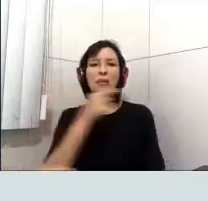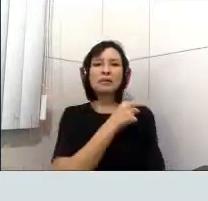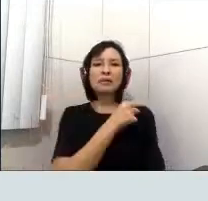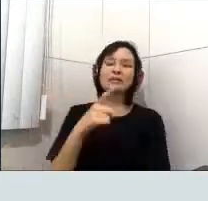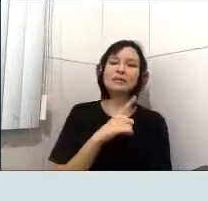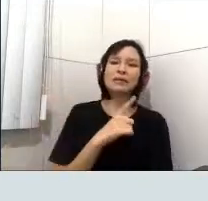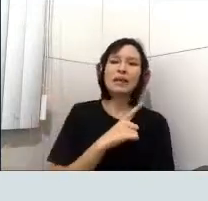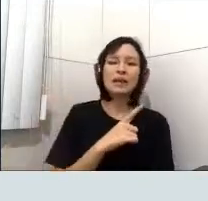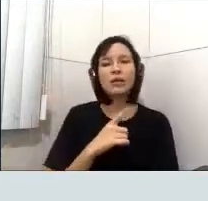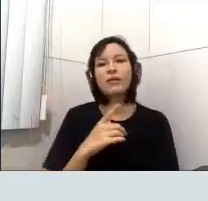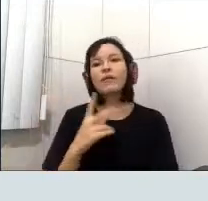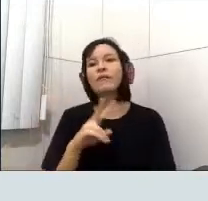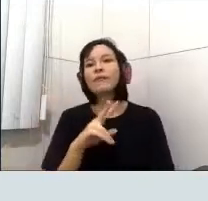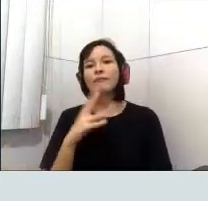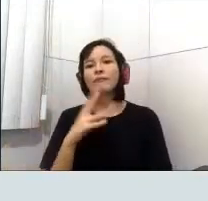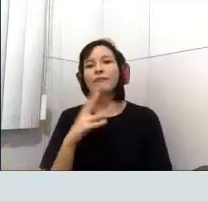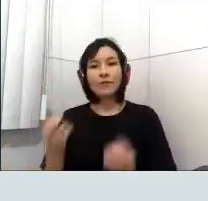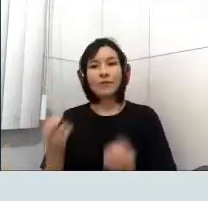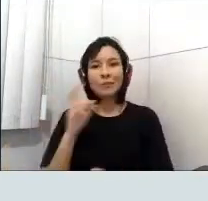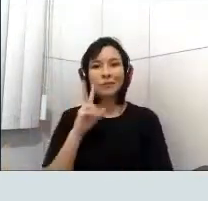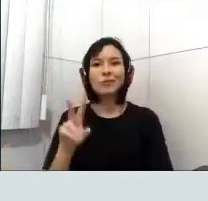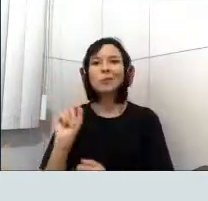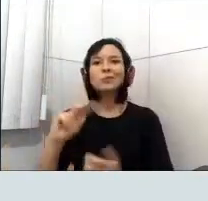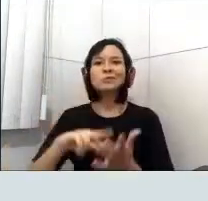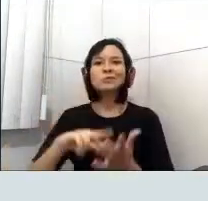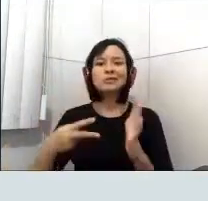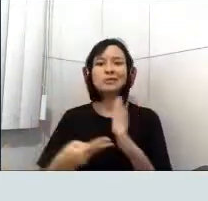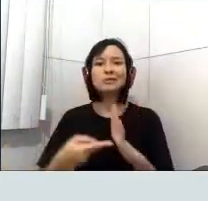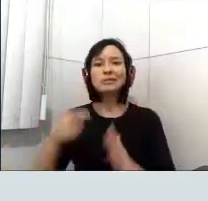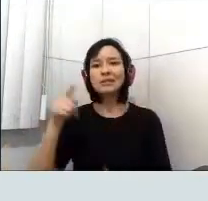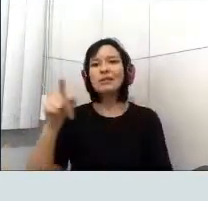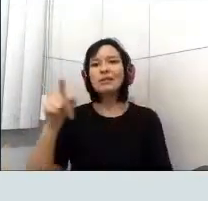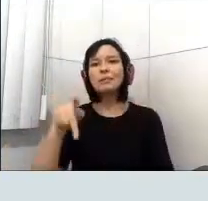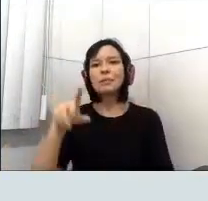mas vamos ver agora o que são esses postulados.